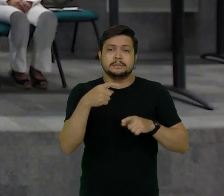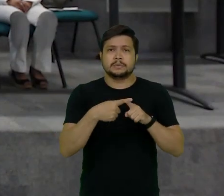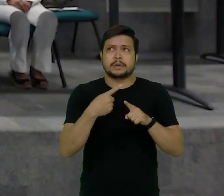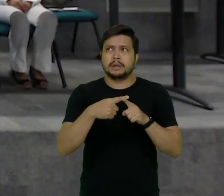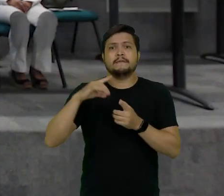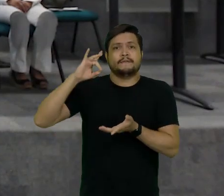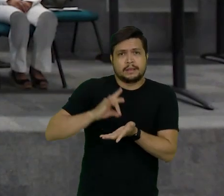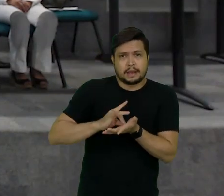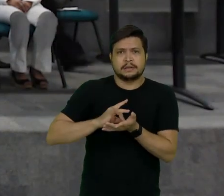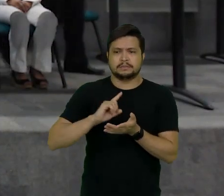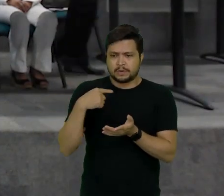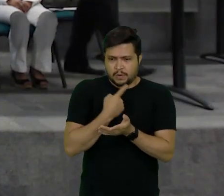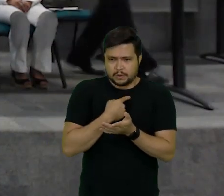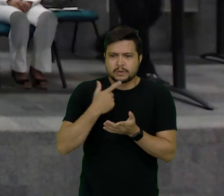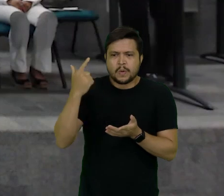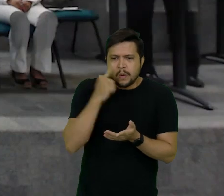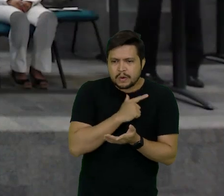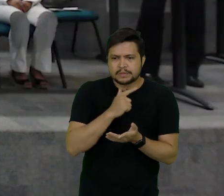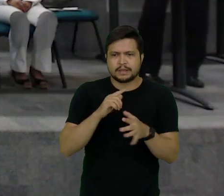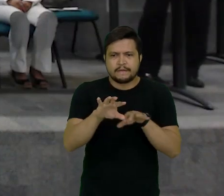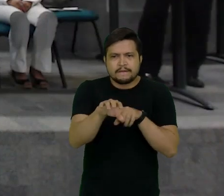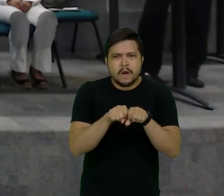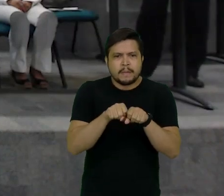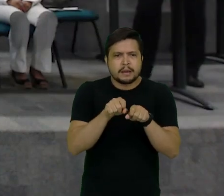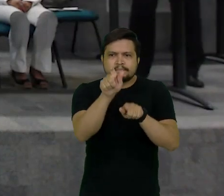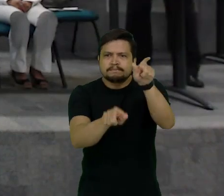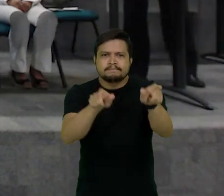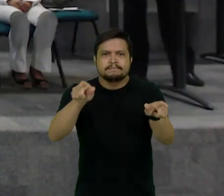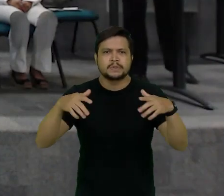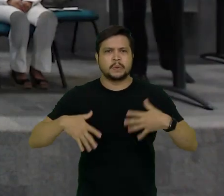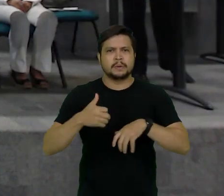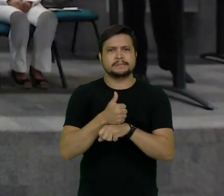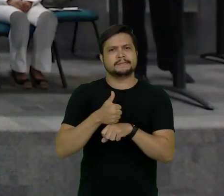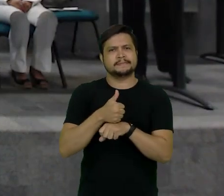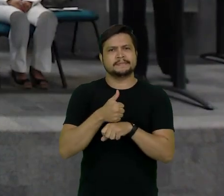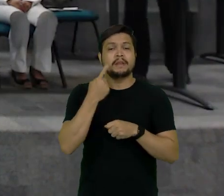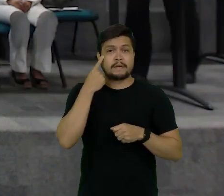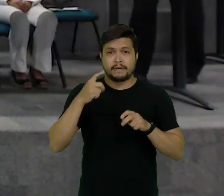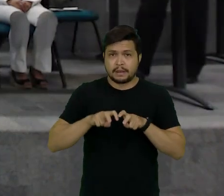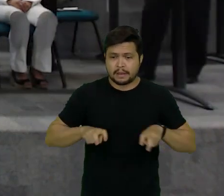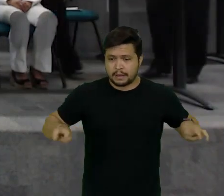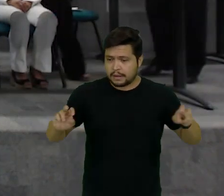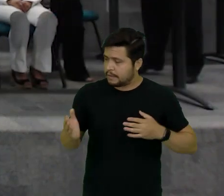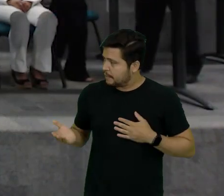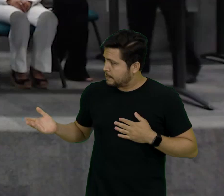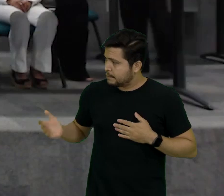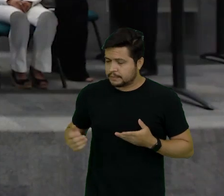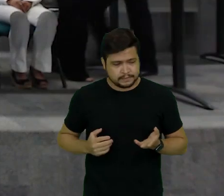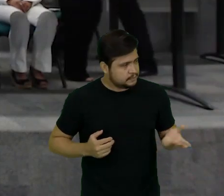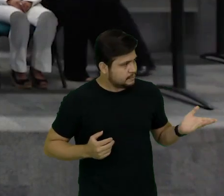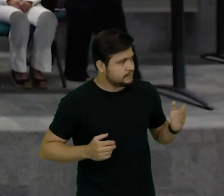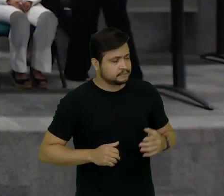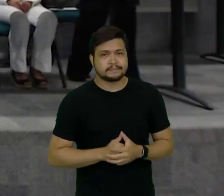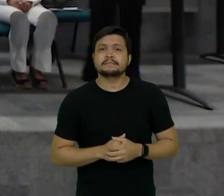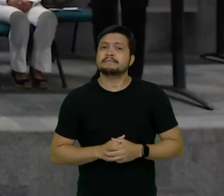formar profissionais de excelência. É só a gente olhar aqui, né? Na nossa mesa,